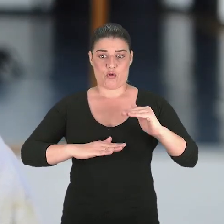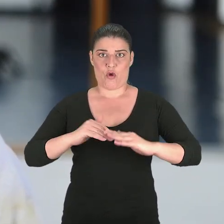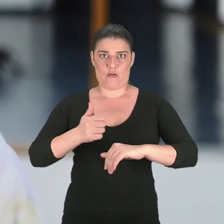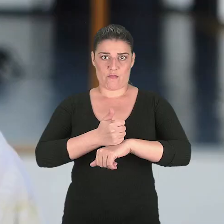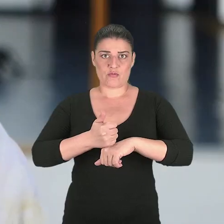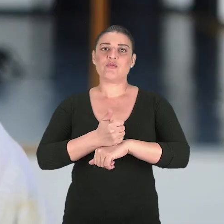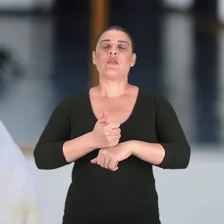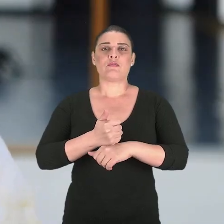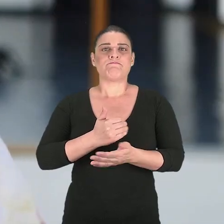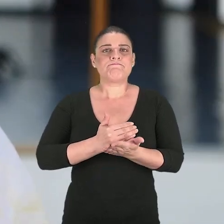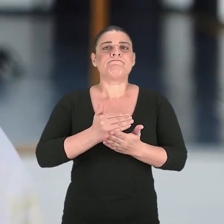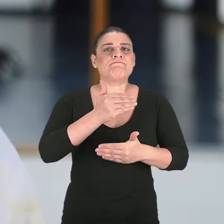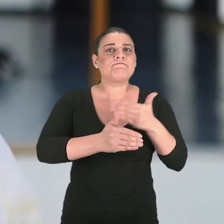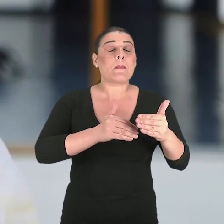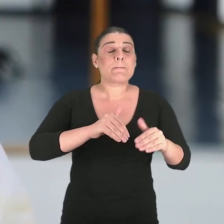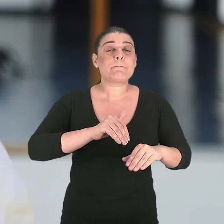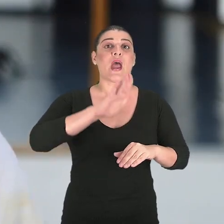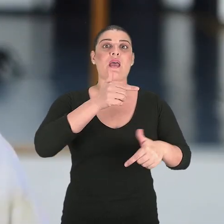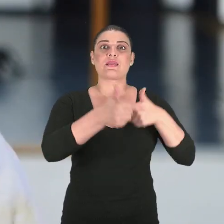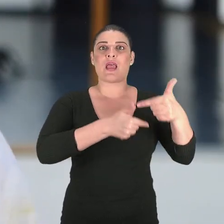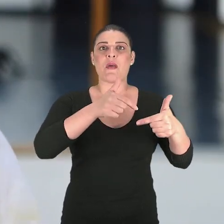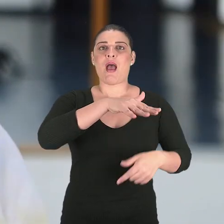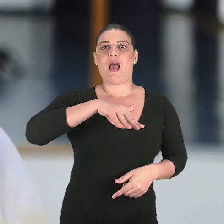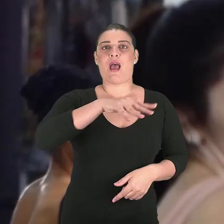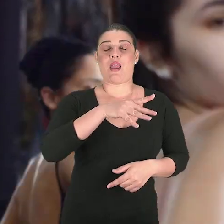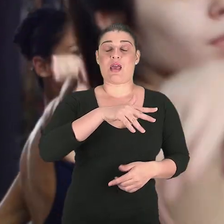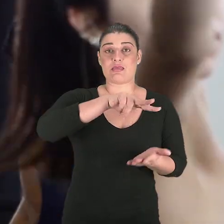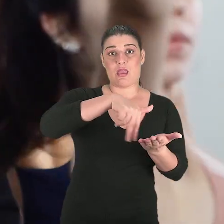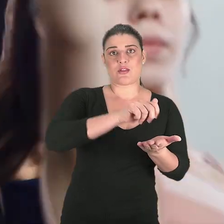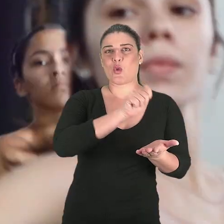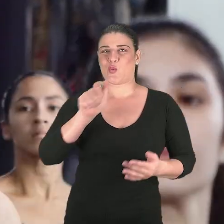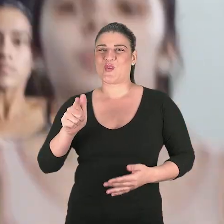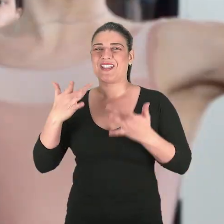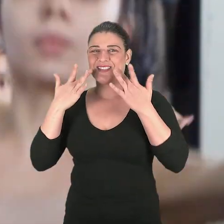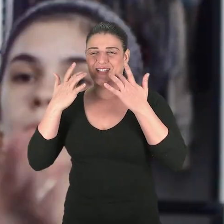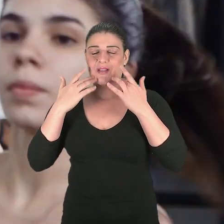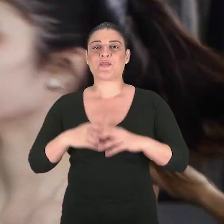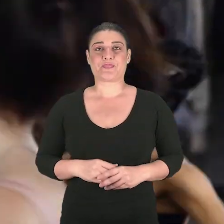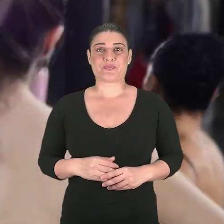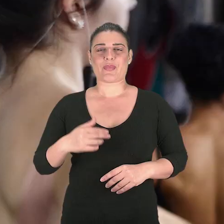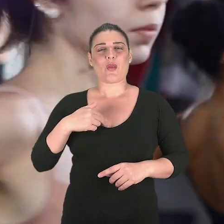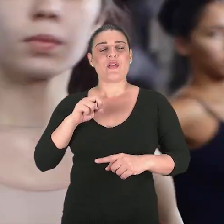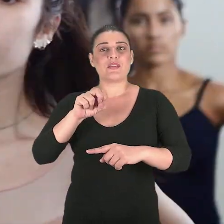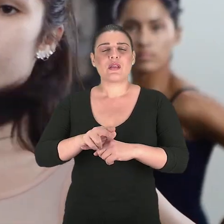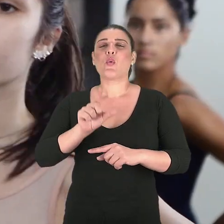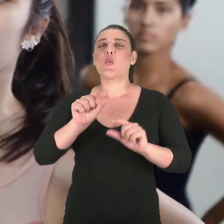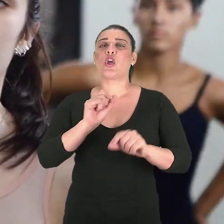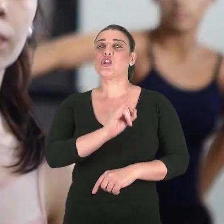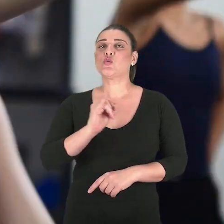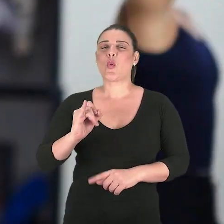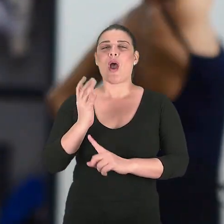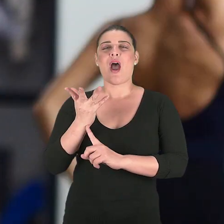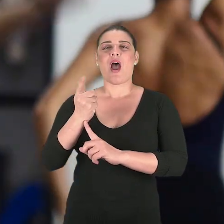profissionalmente, começou a aparecer mais trabalho com a dança do que com o teatro. Eu entrei como instrutor artístico para dar aulas de